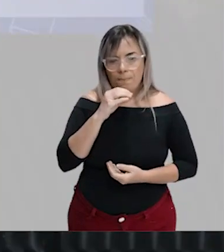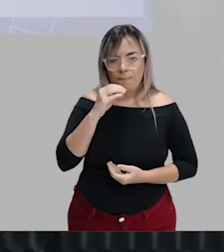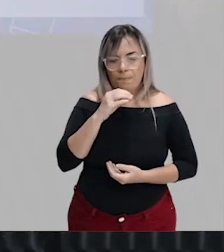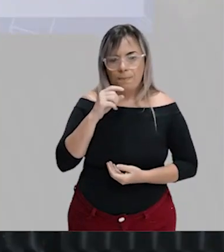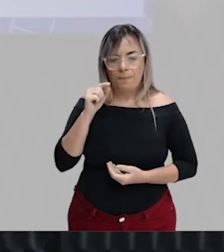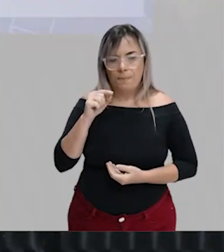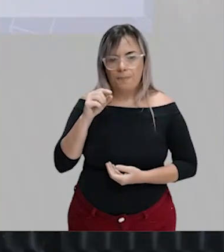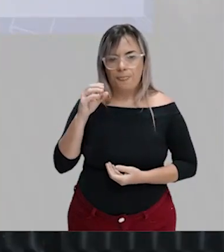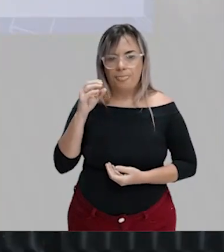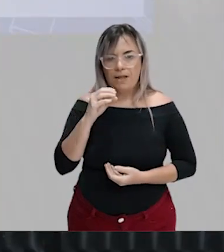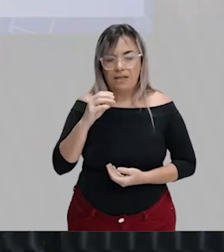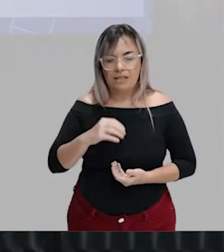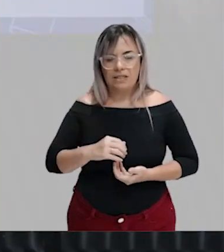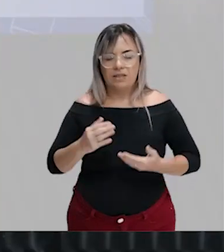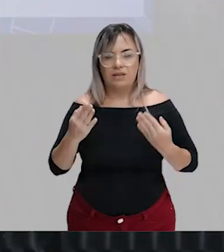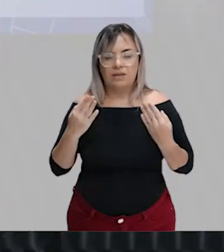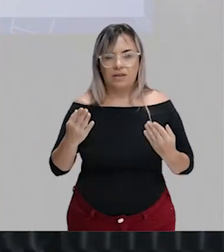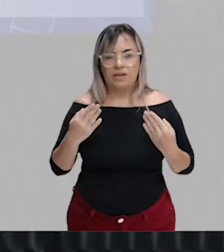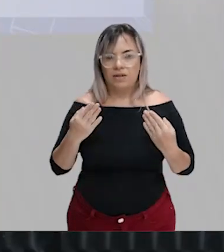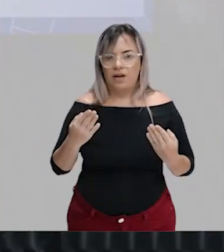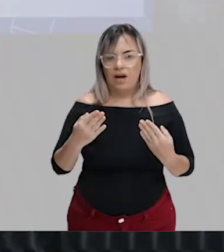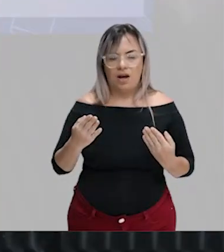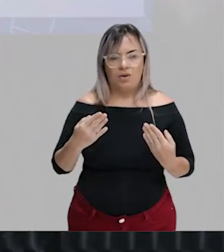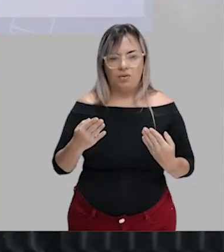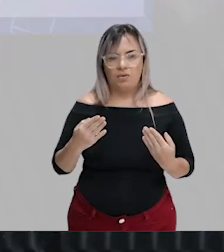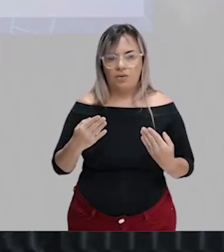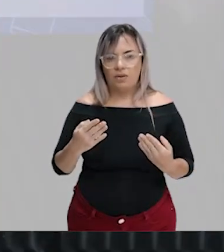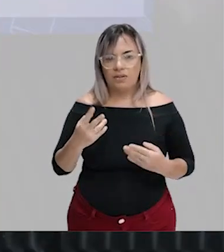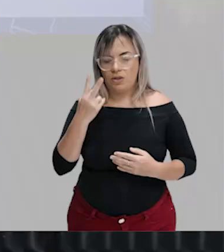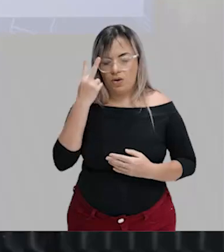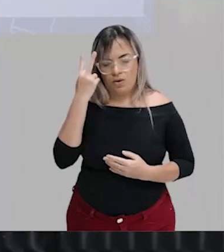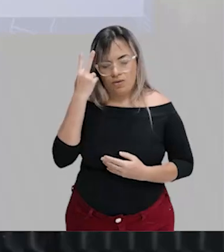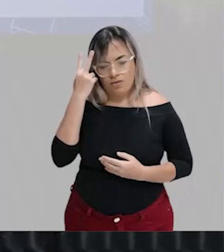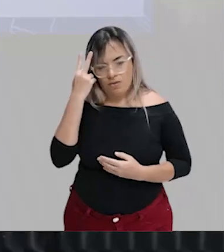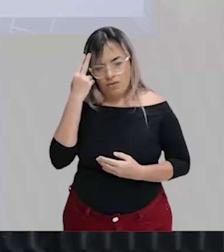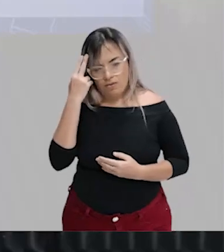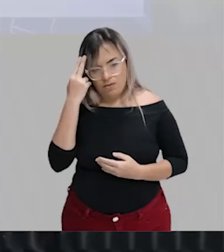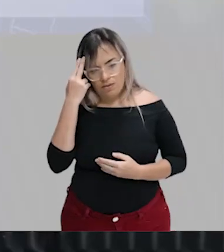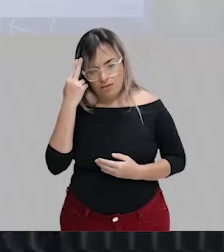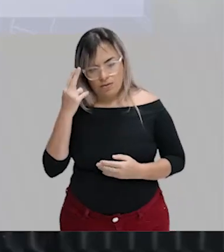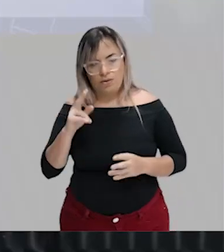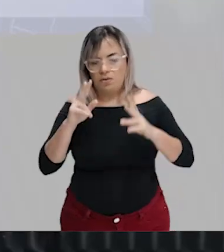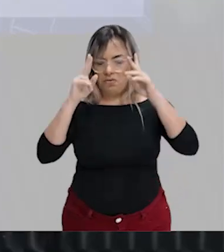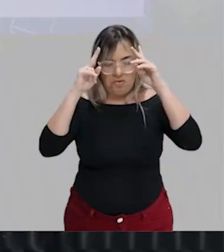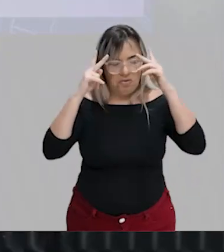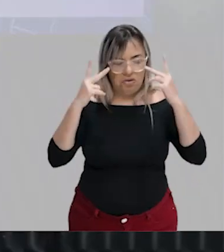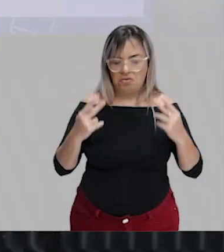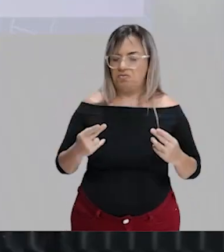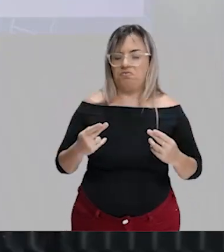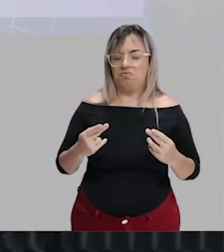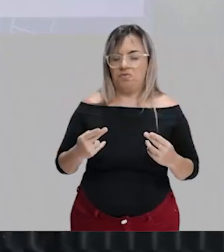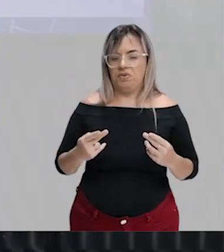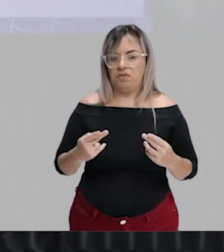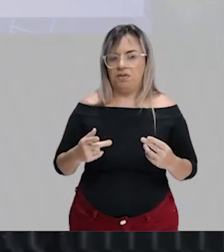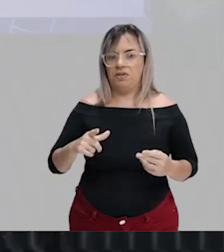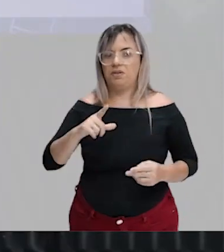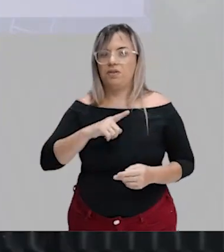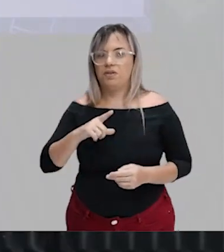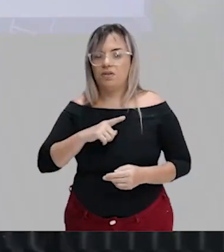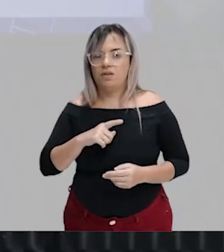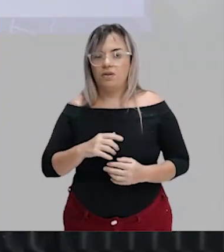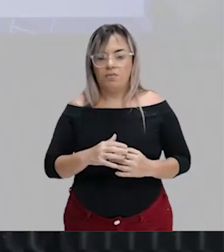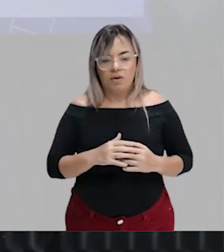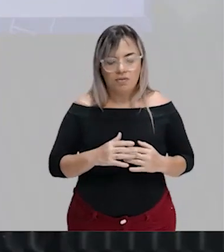ele é algo natural, certo? Existe uma fonte de calor. Já